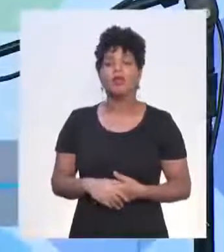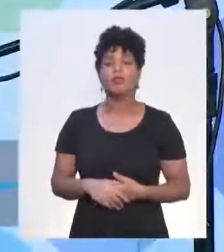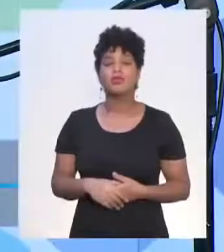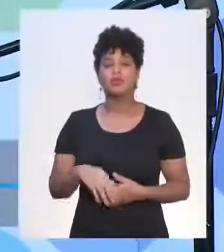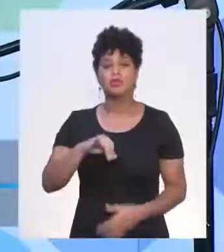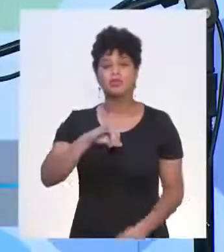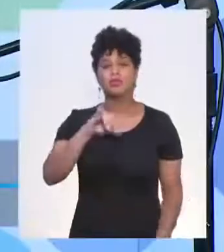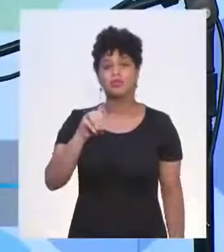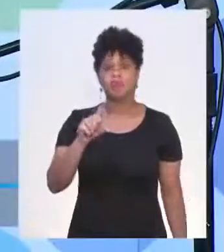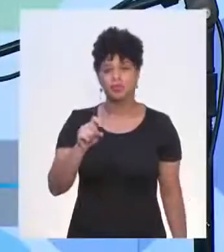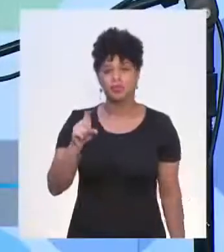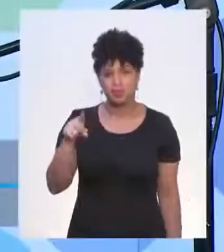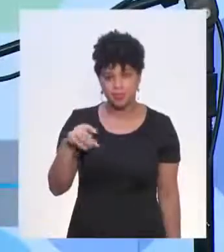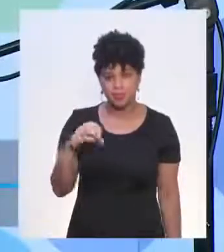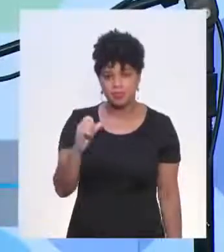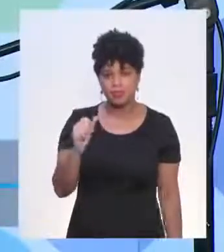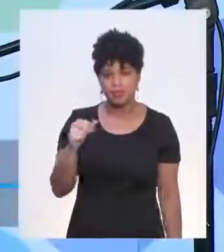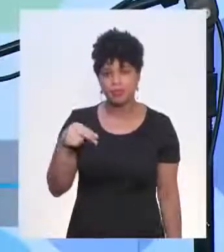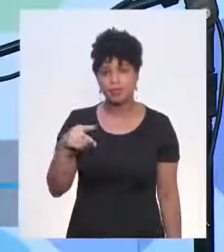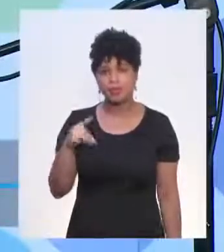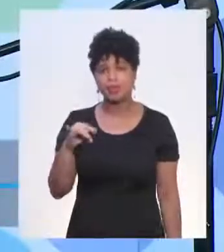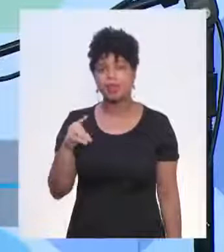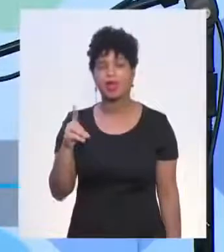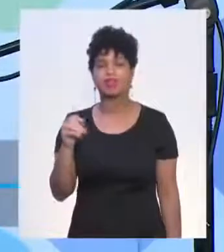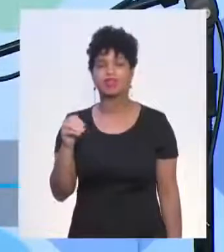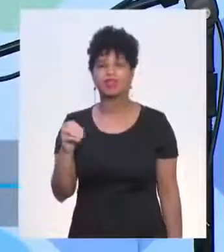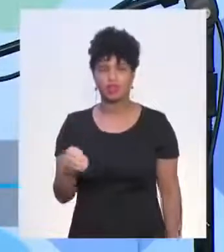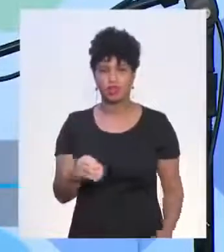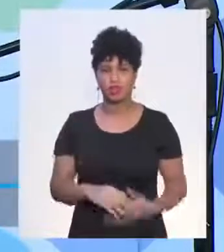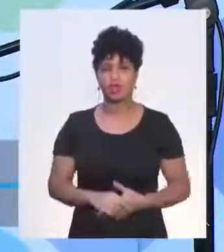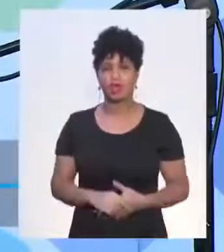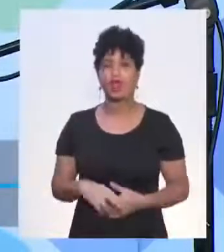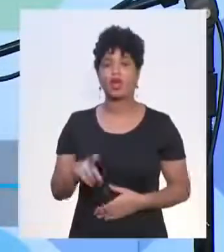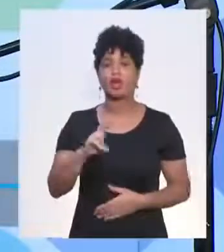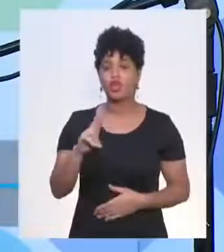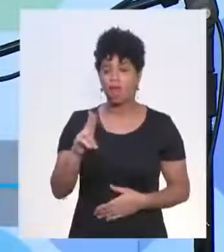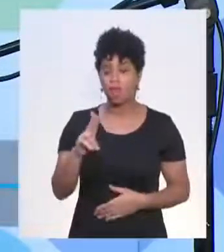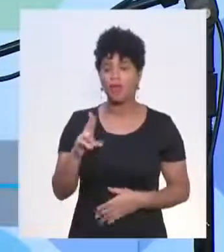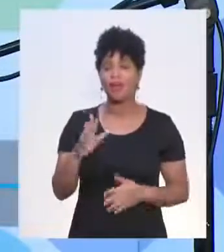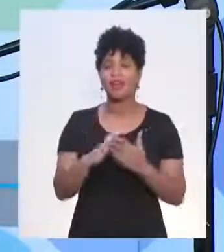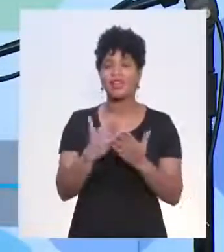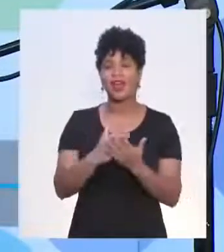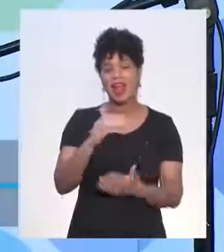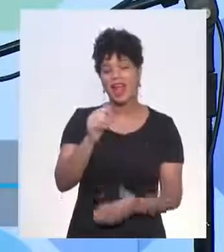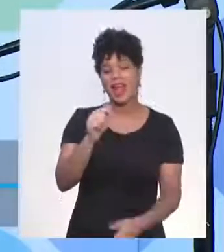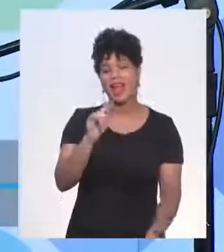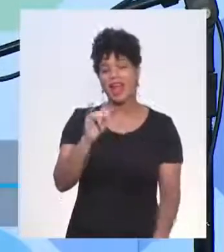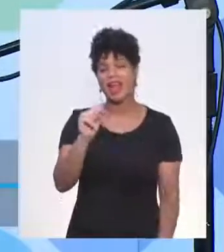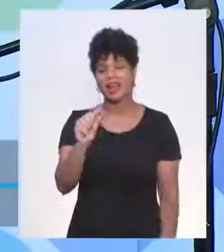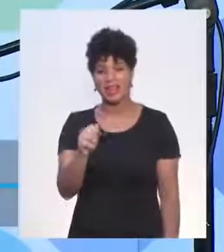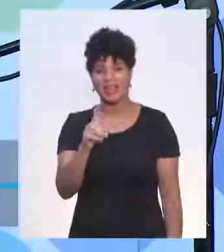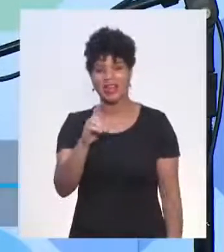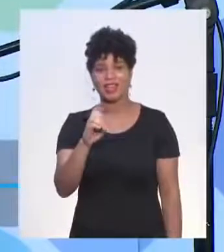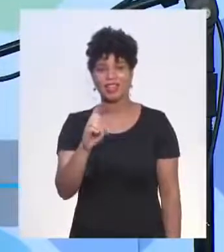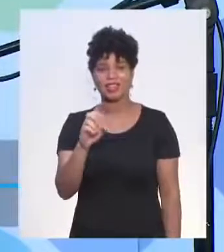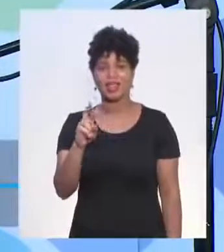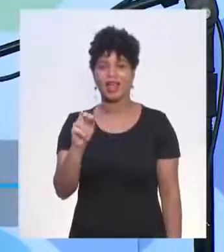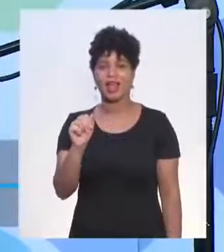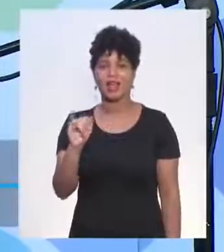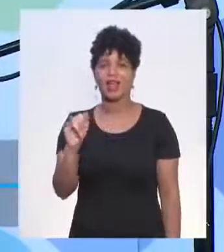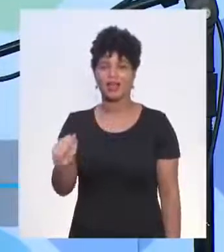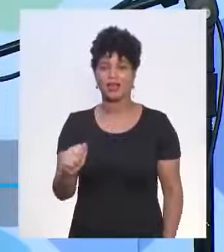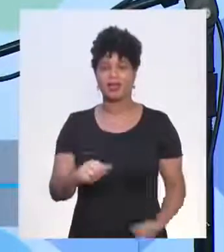José Cândido de Araçatuba ou o nome dessa escola que interessante Águia de Hi aqui na bonito que alto linda um oi